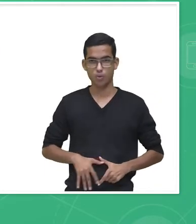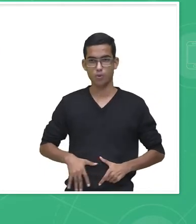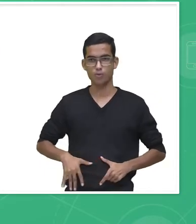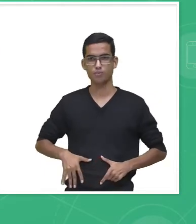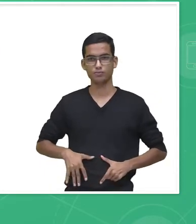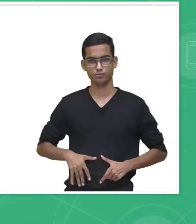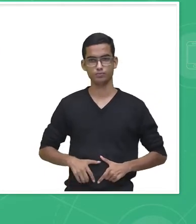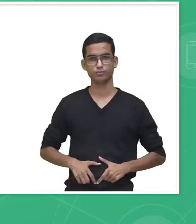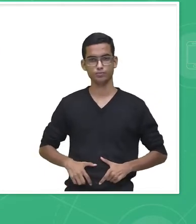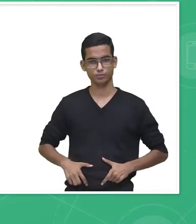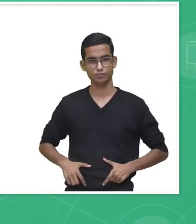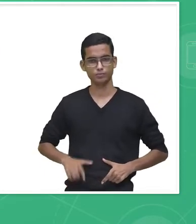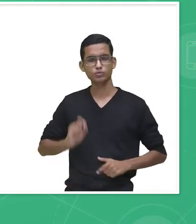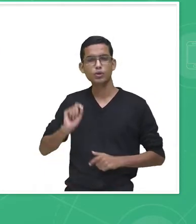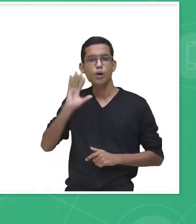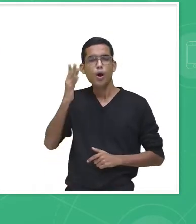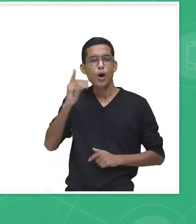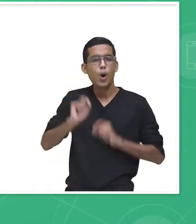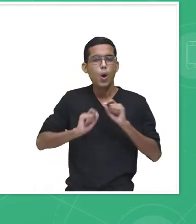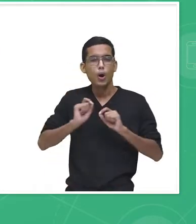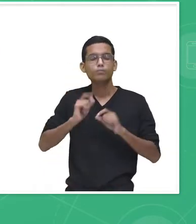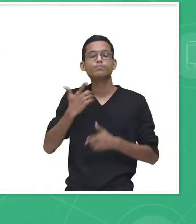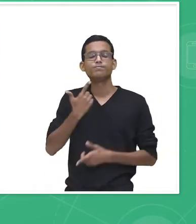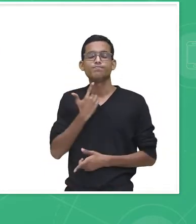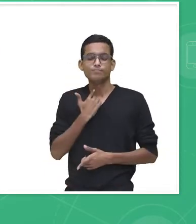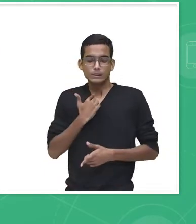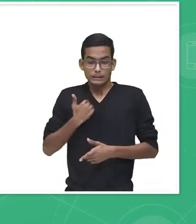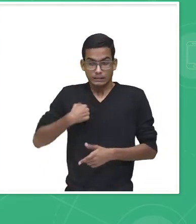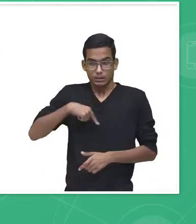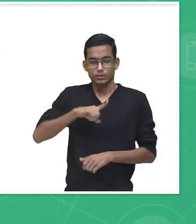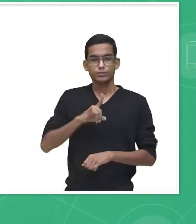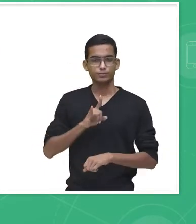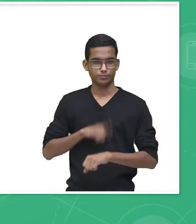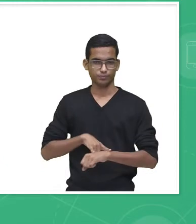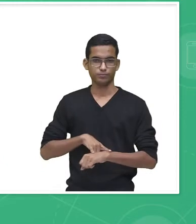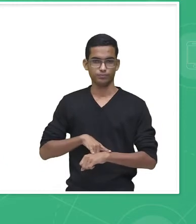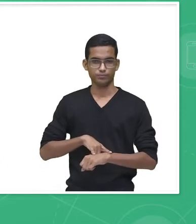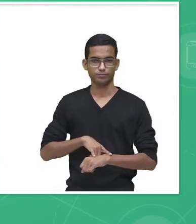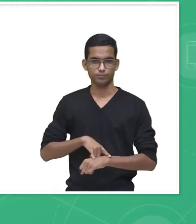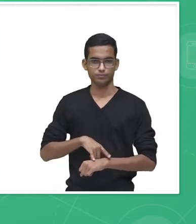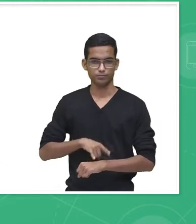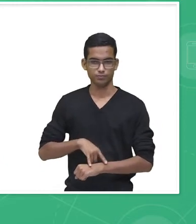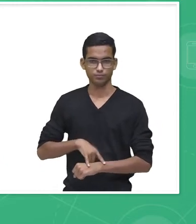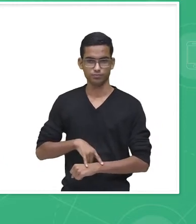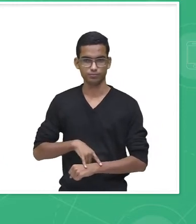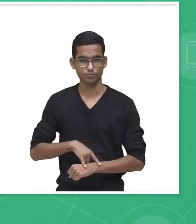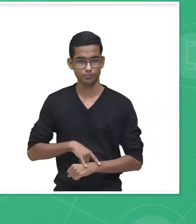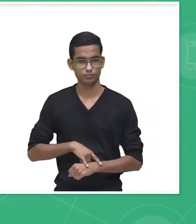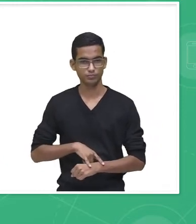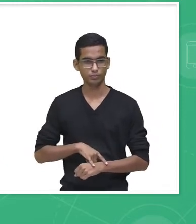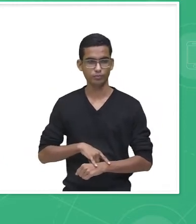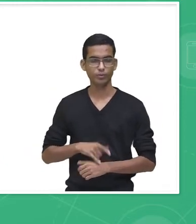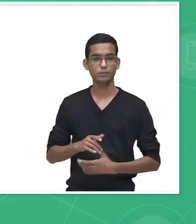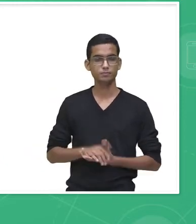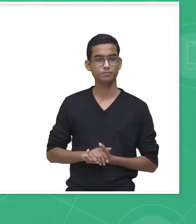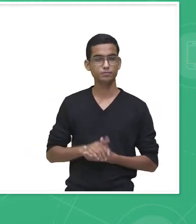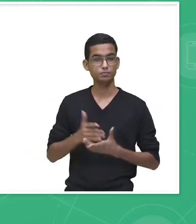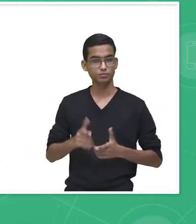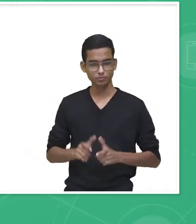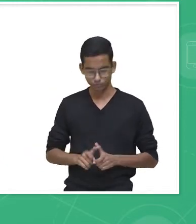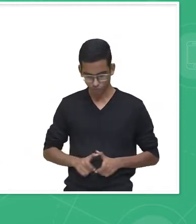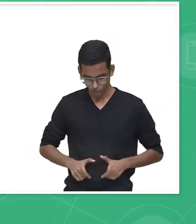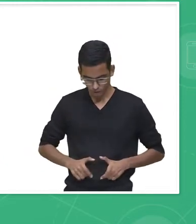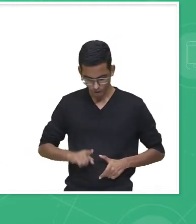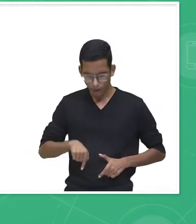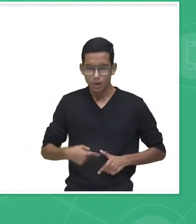acontecer é que vai dar a vontade de ir ao banheiro tá E aí a urina vai sair da bexiga por um outro canal que é